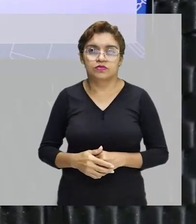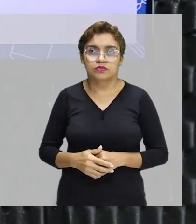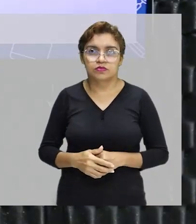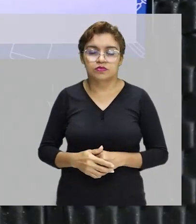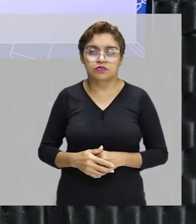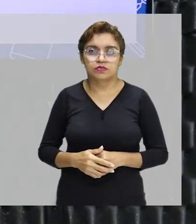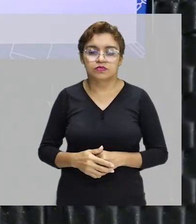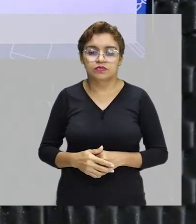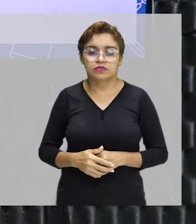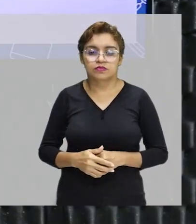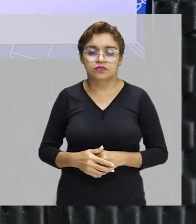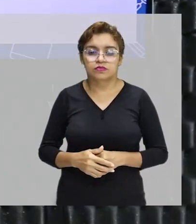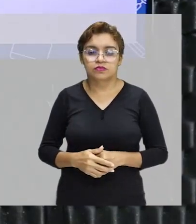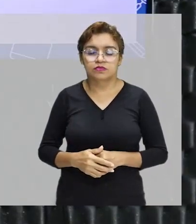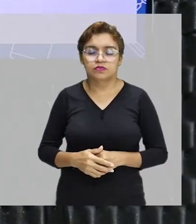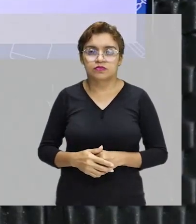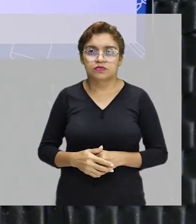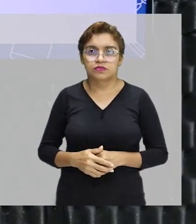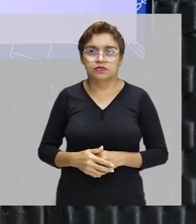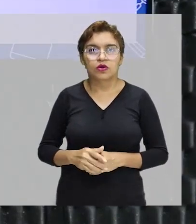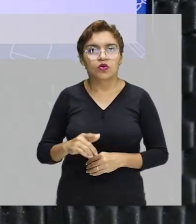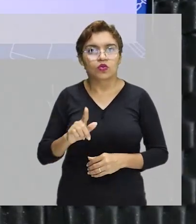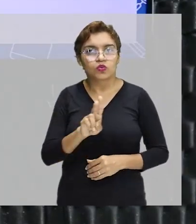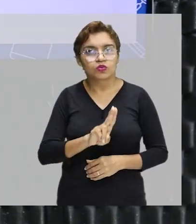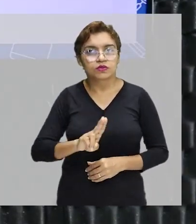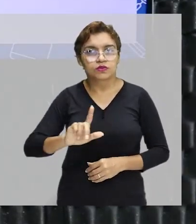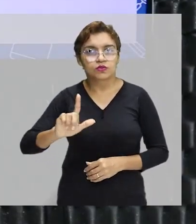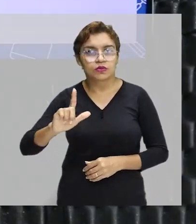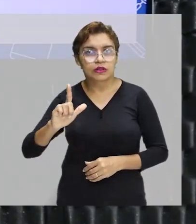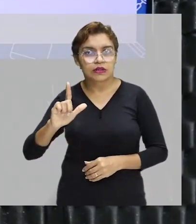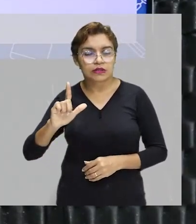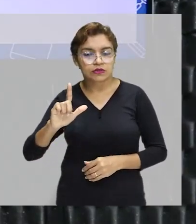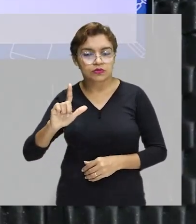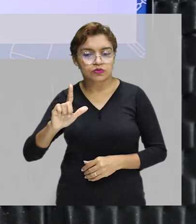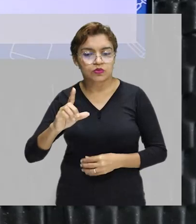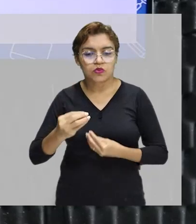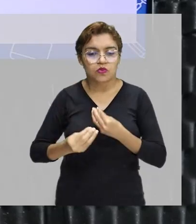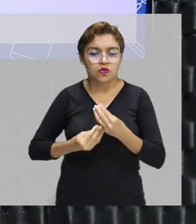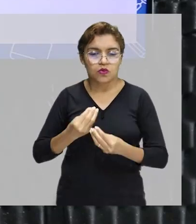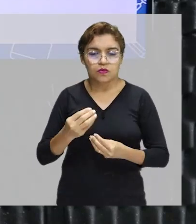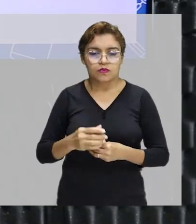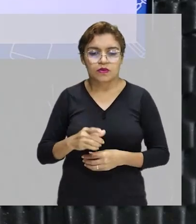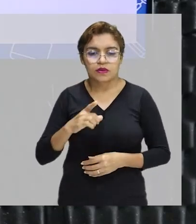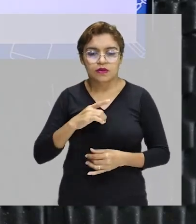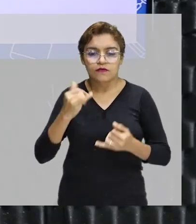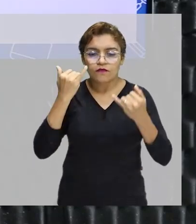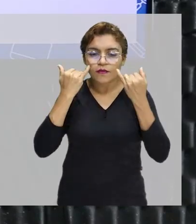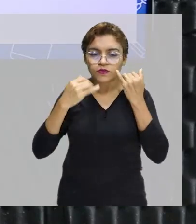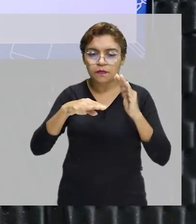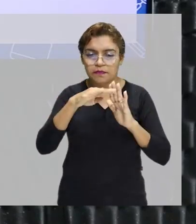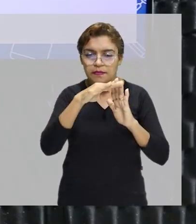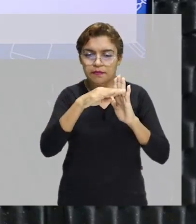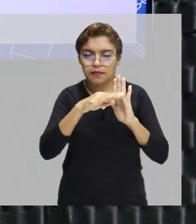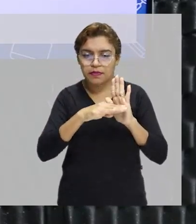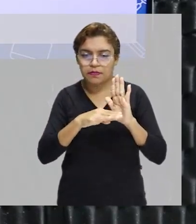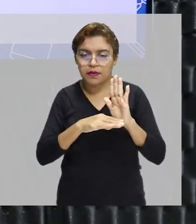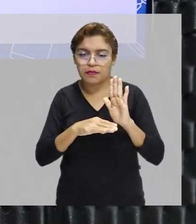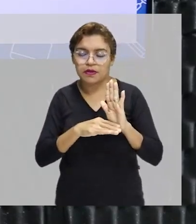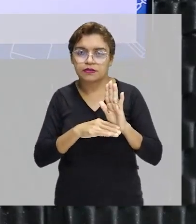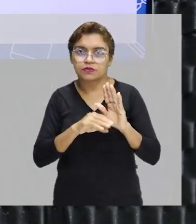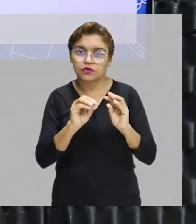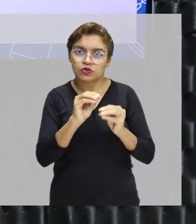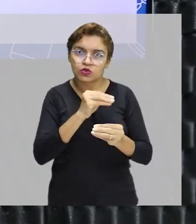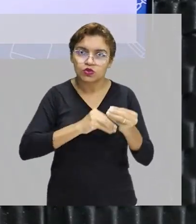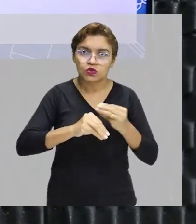em mol por litro dos íons nitrato? Então, eu coloquei aqui, ó, como informações, ó, é uma mistura de solução